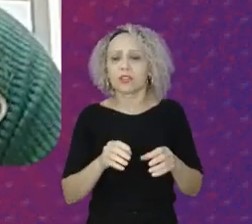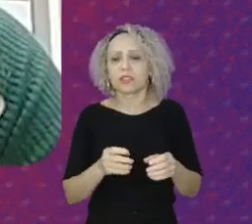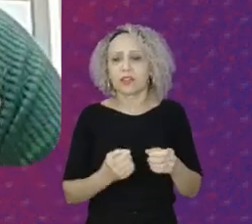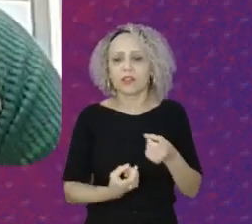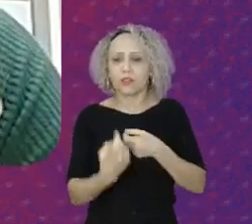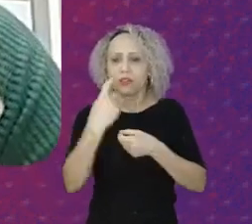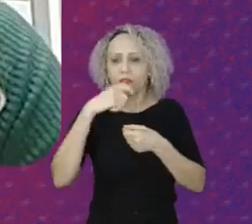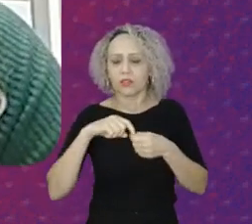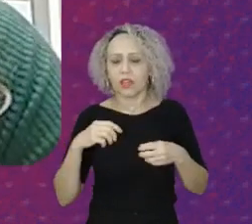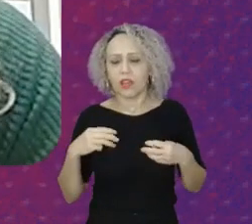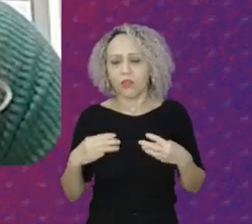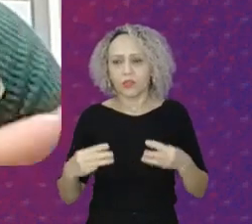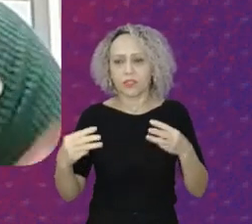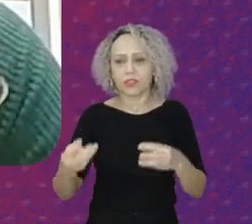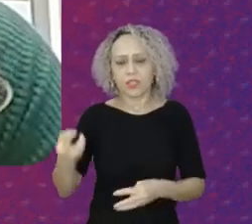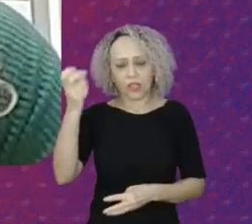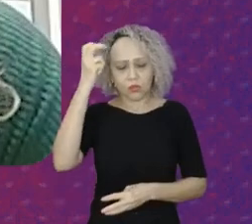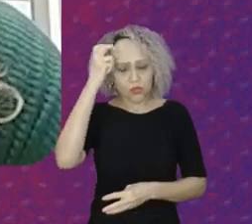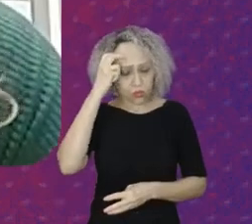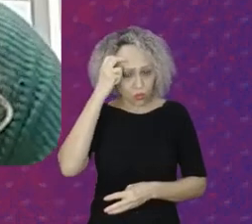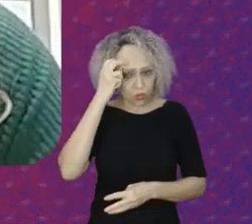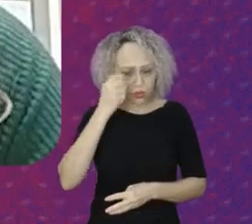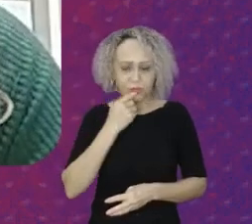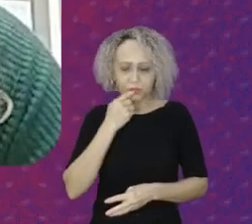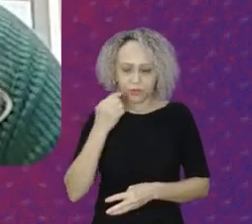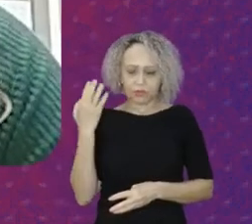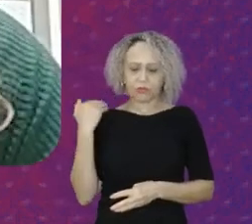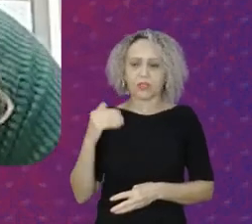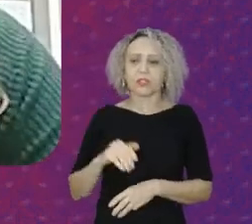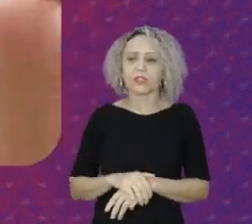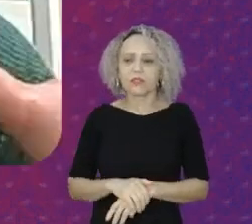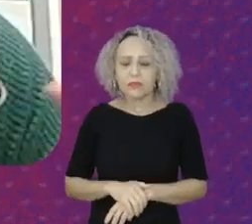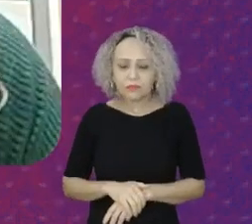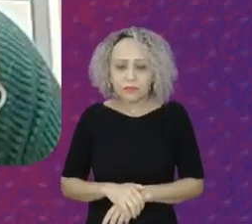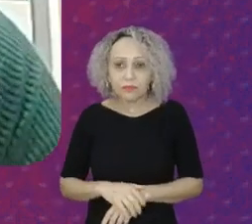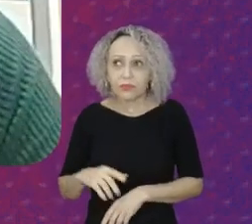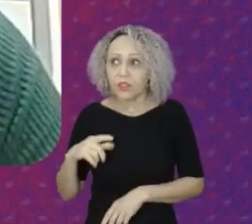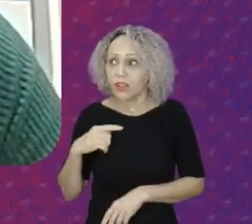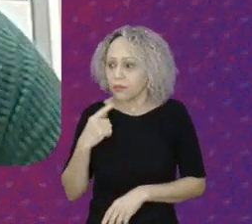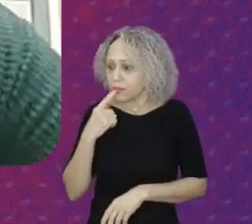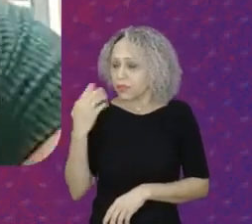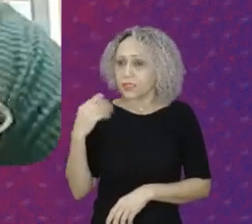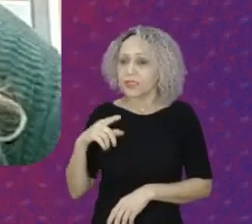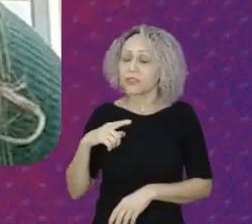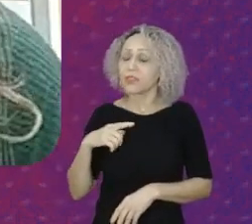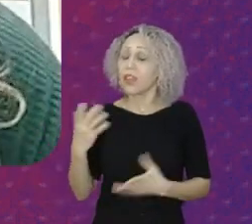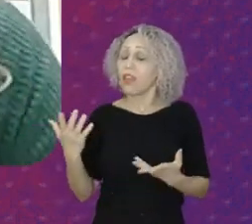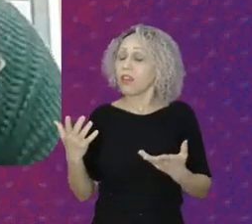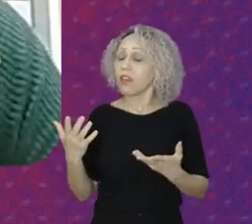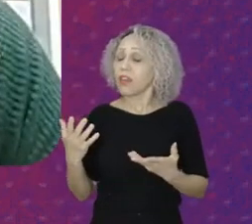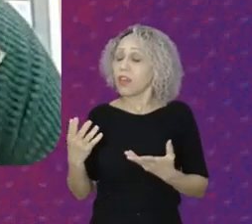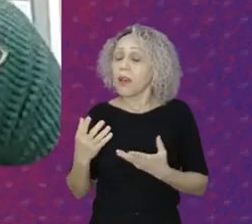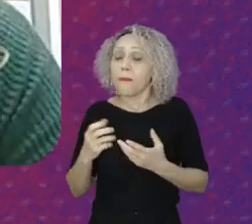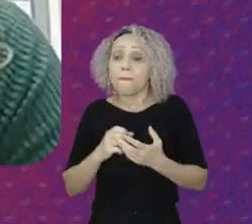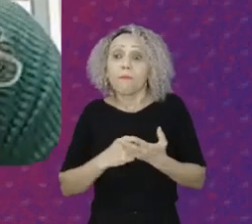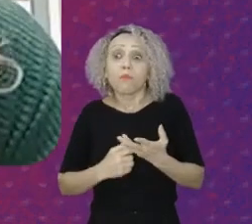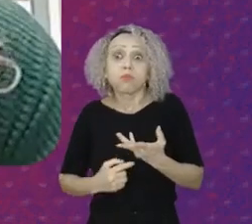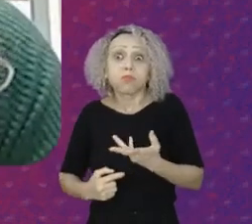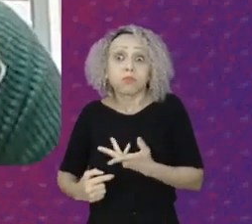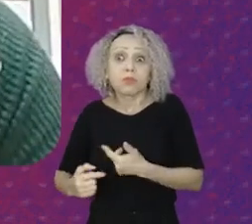o Ministério da Cultura. Nesse último período, a gente teve um apagão de pensamento crítico, seja